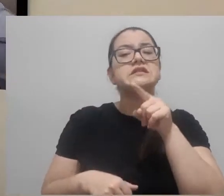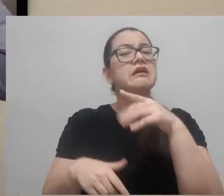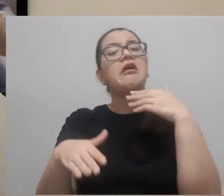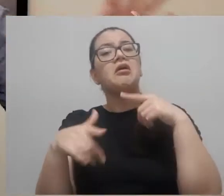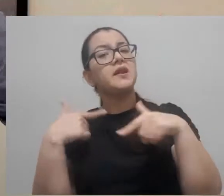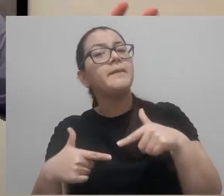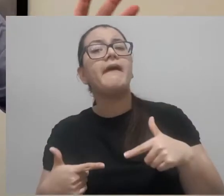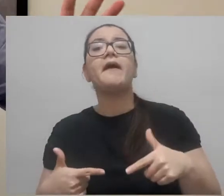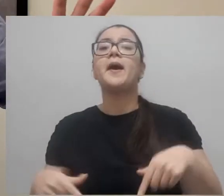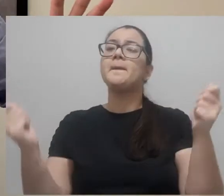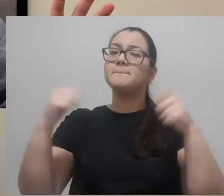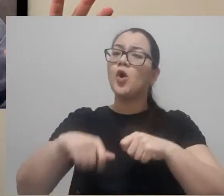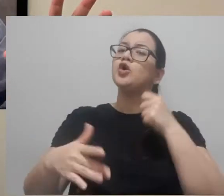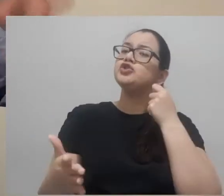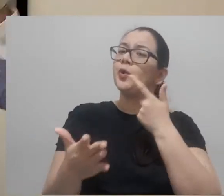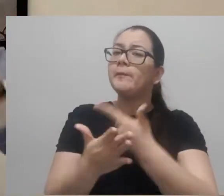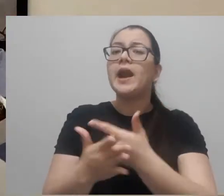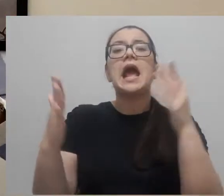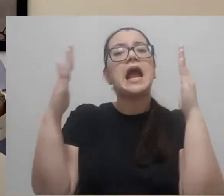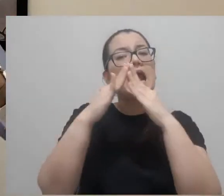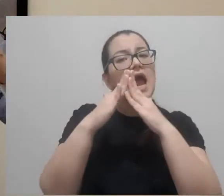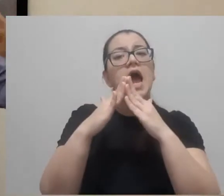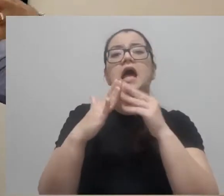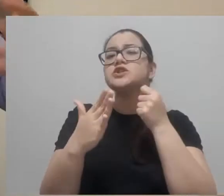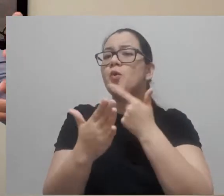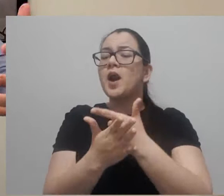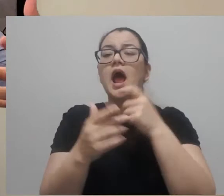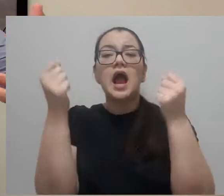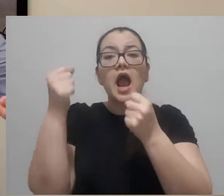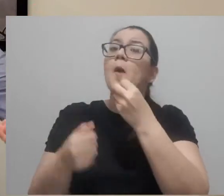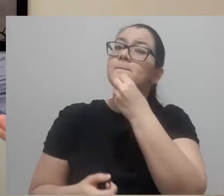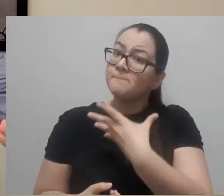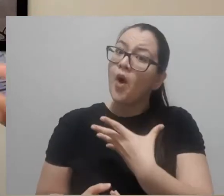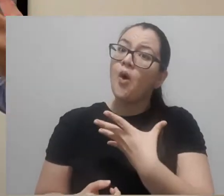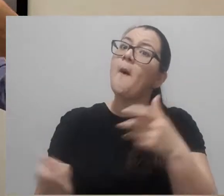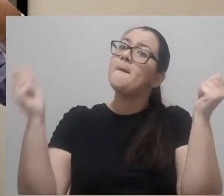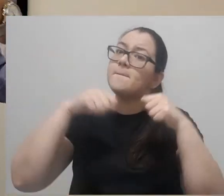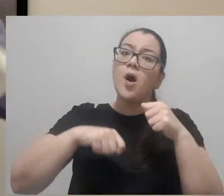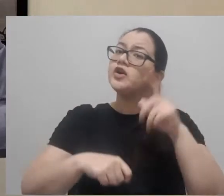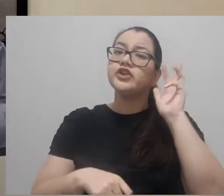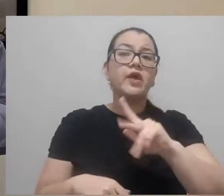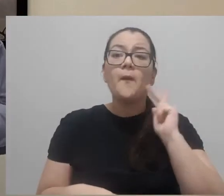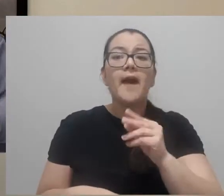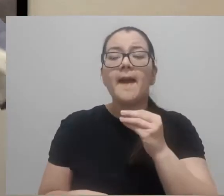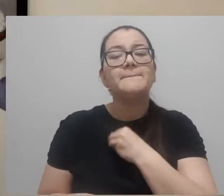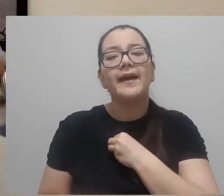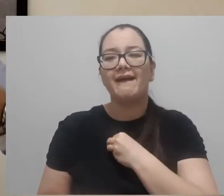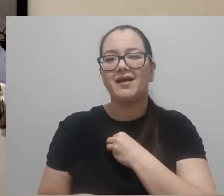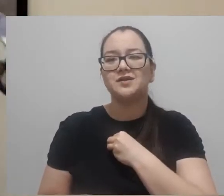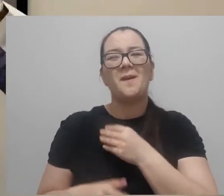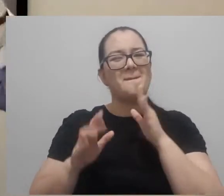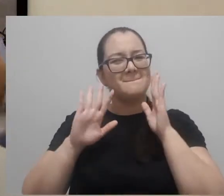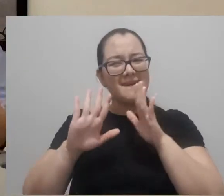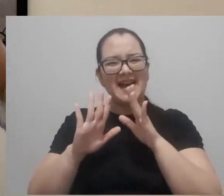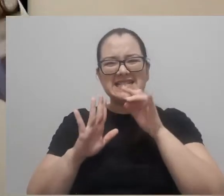você ter seus bens. O errado é quando essas coisas passam a nos possuir. O errado,